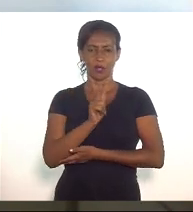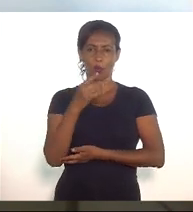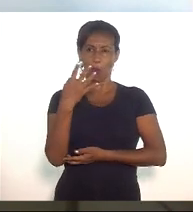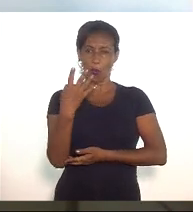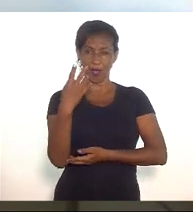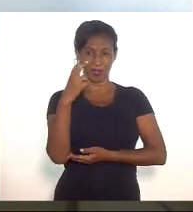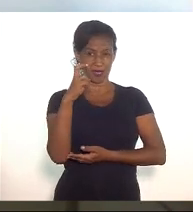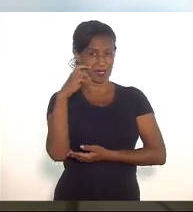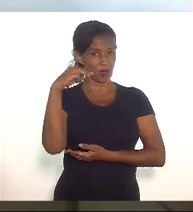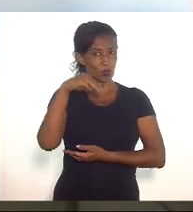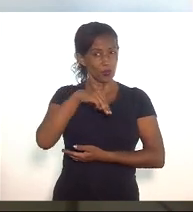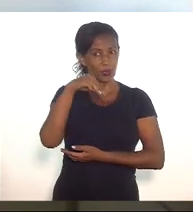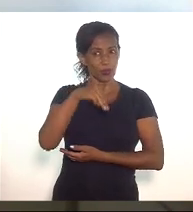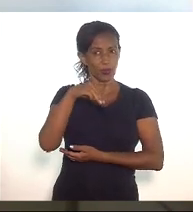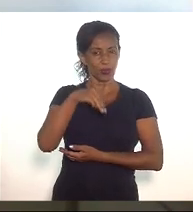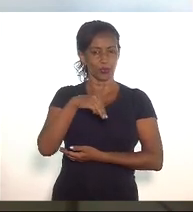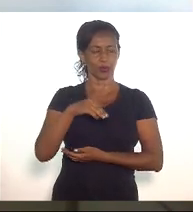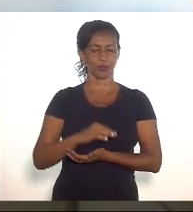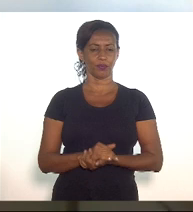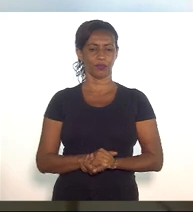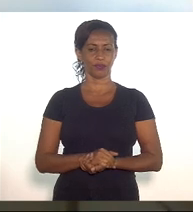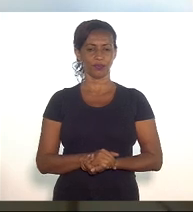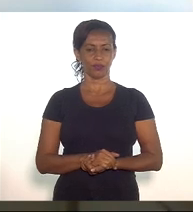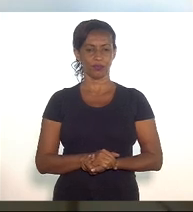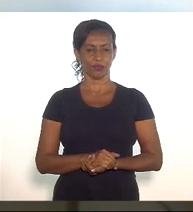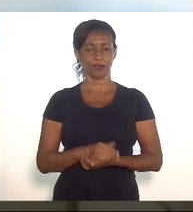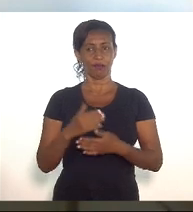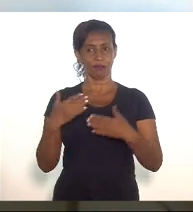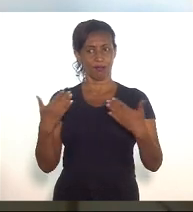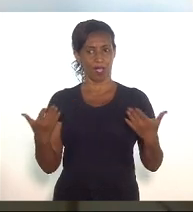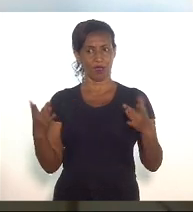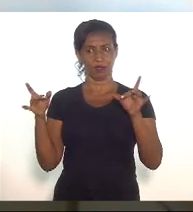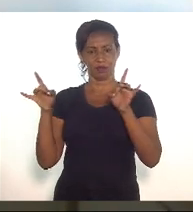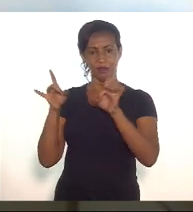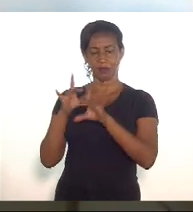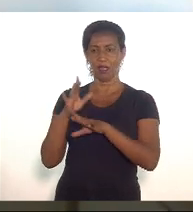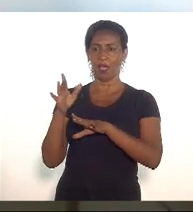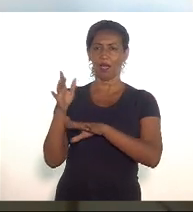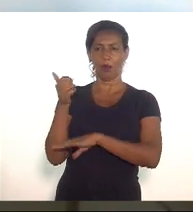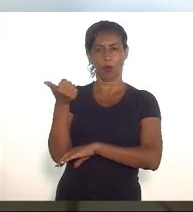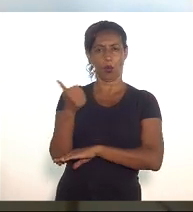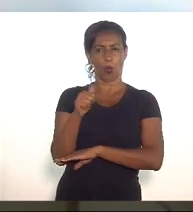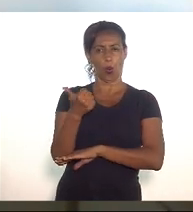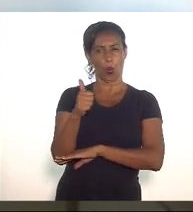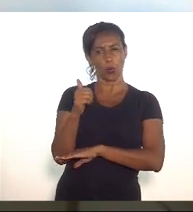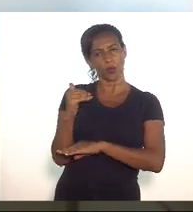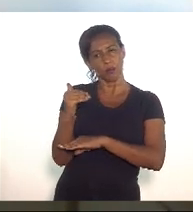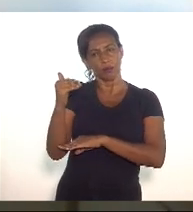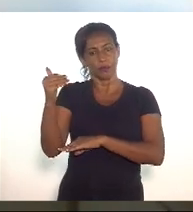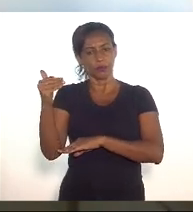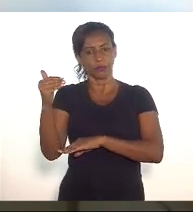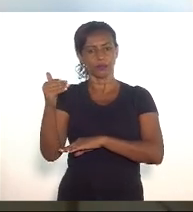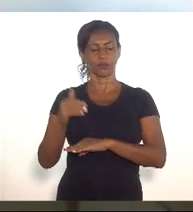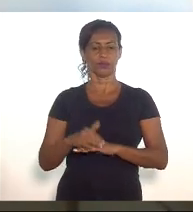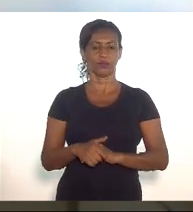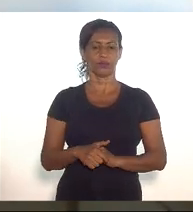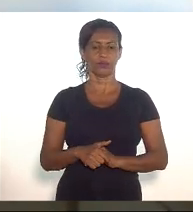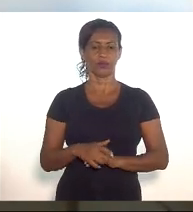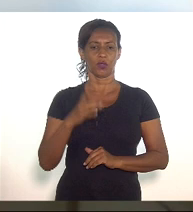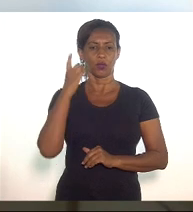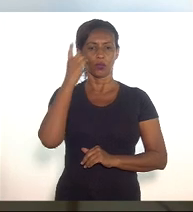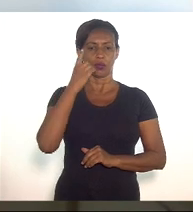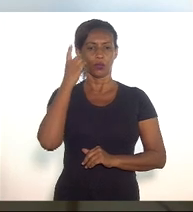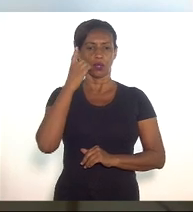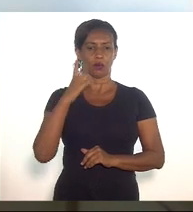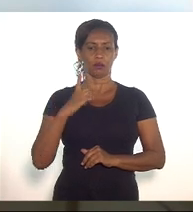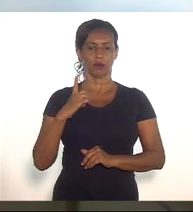45 minutos. Aí os deputados acabariam às 11 e pouquinho. Aí os deputados